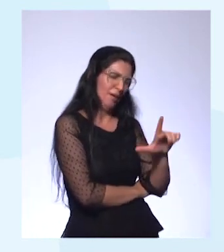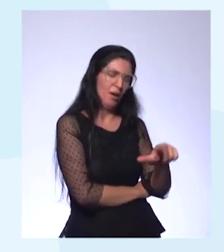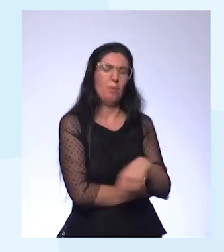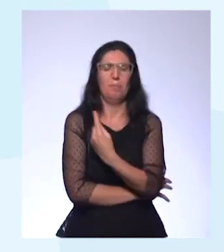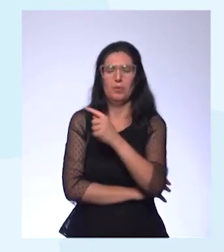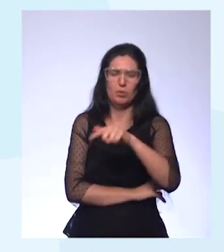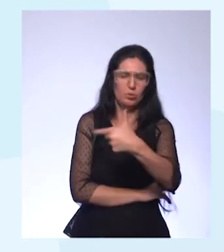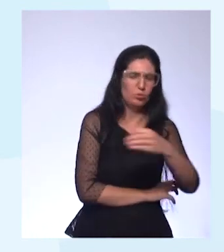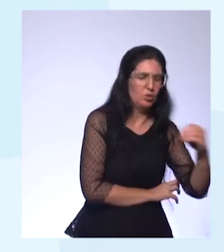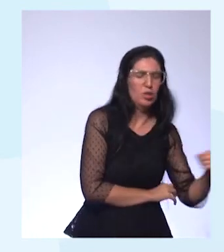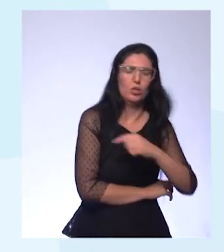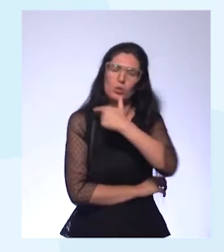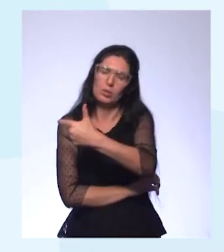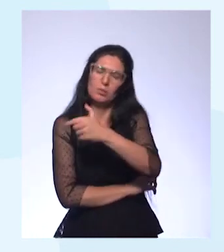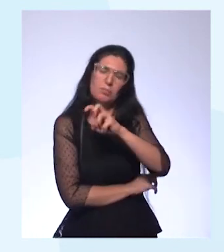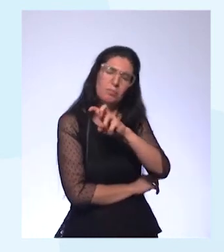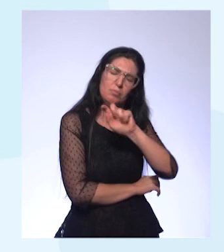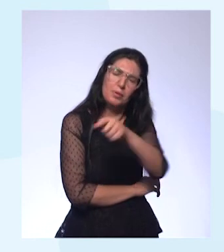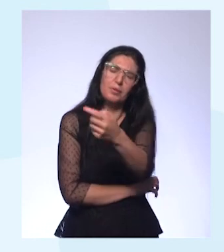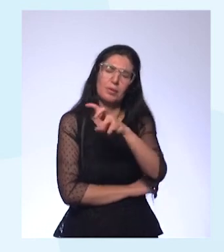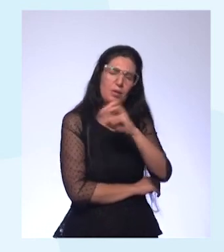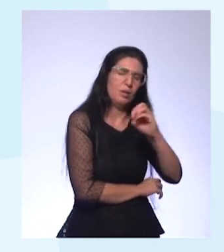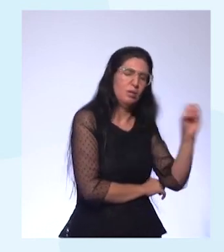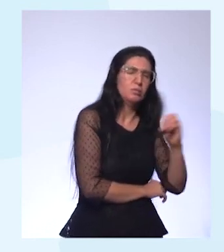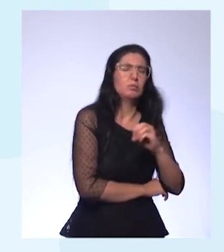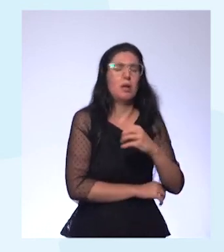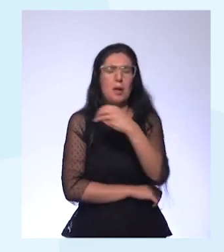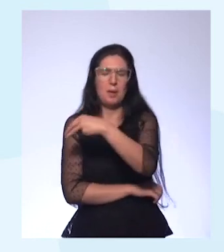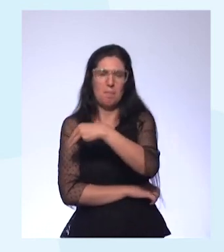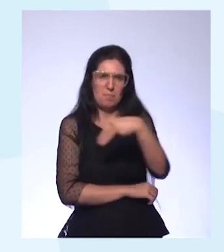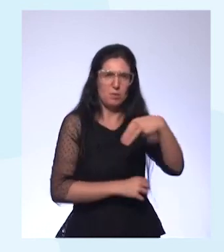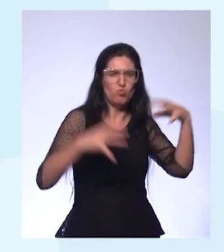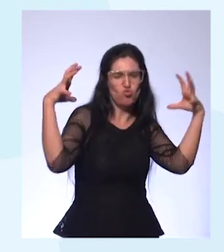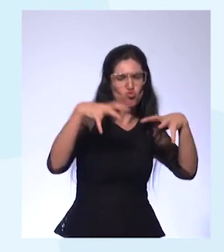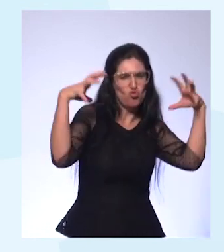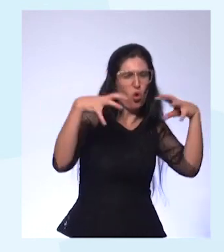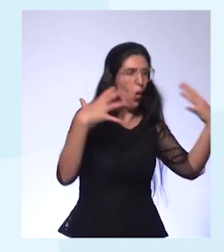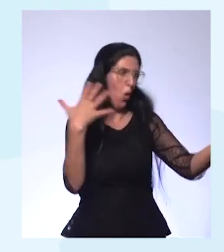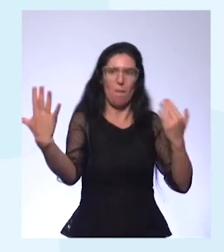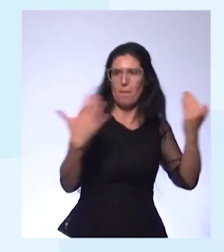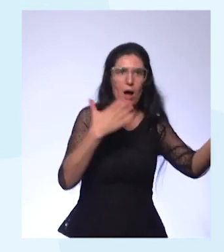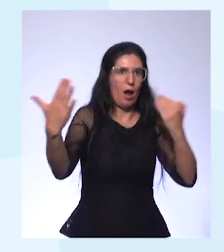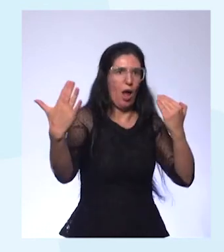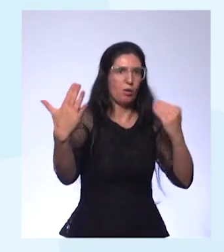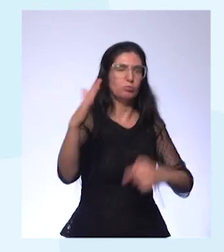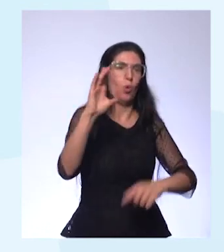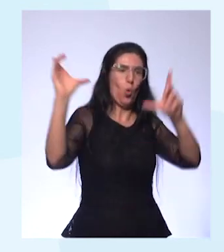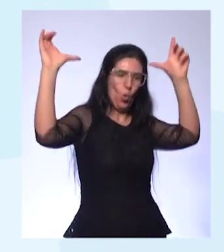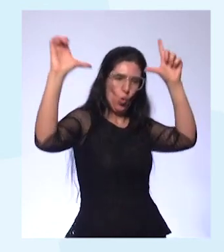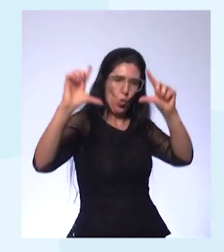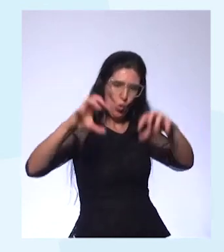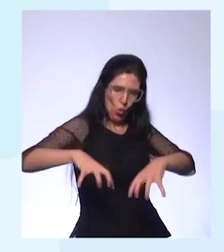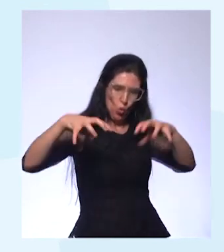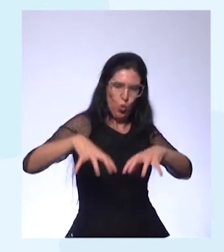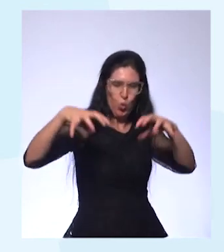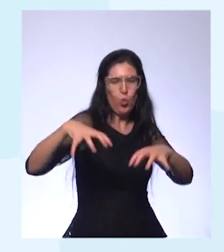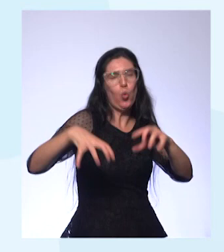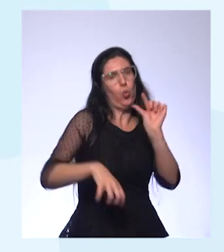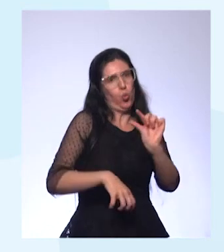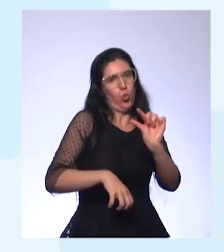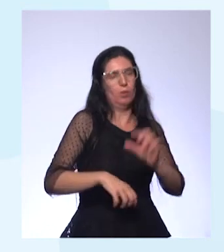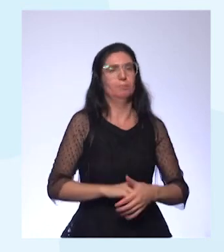a 2.500 milímetros de chuva durante o ano, então bem menos aí do que as outras florestas aí, né?